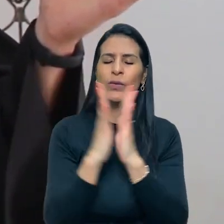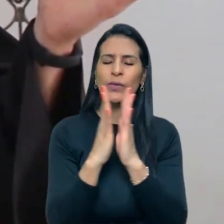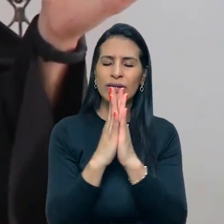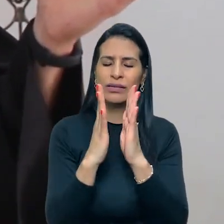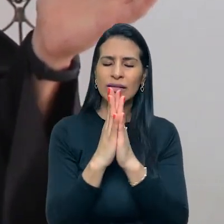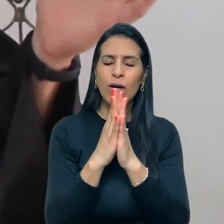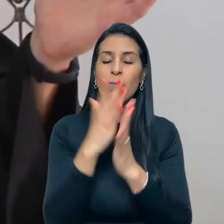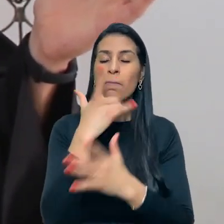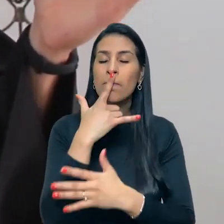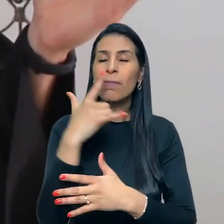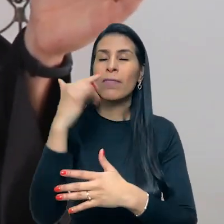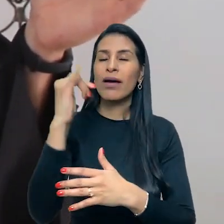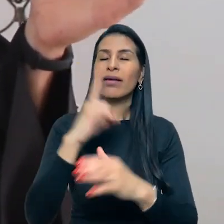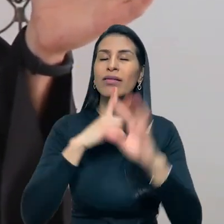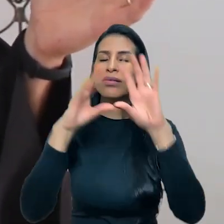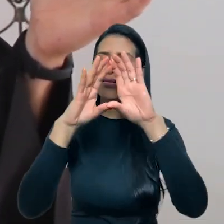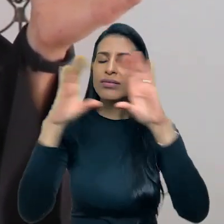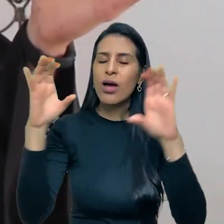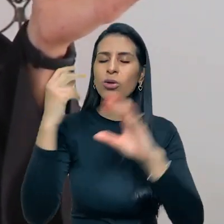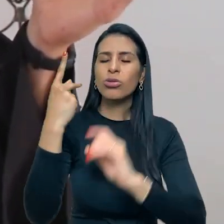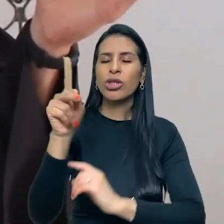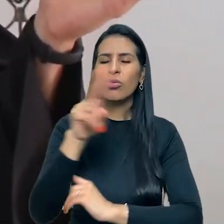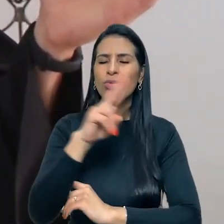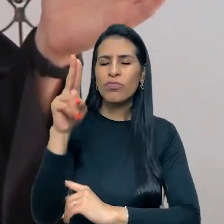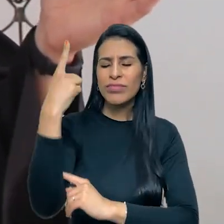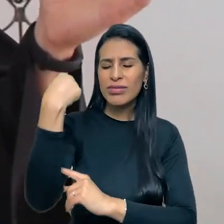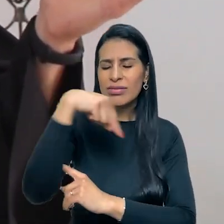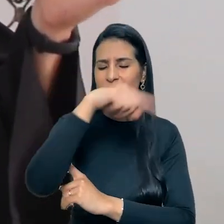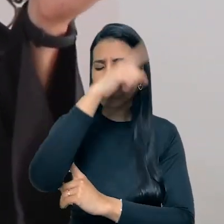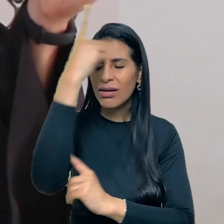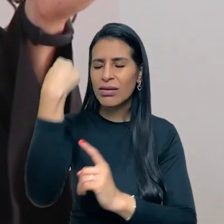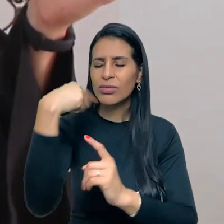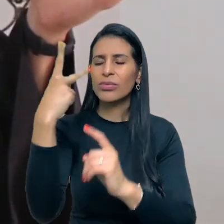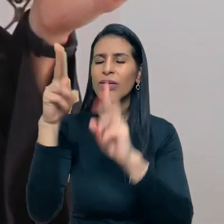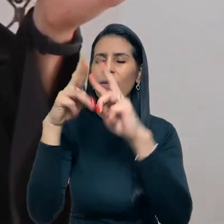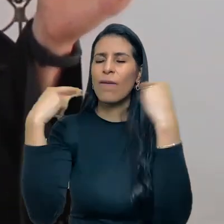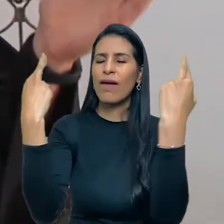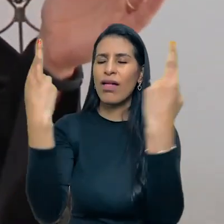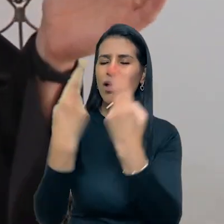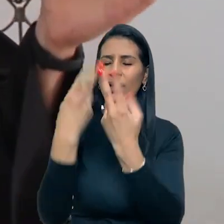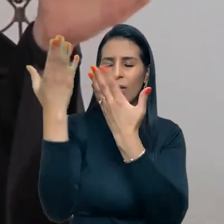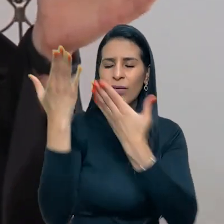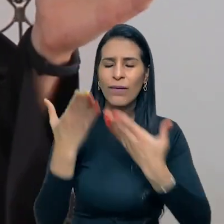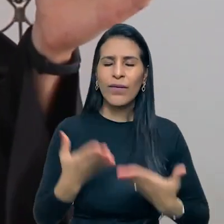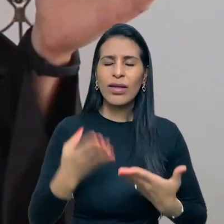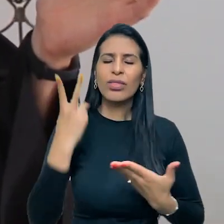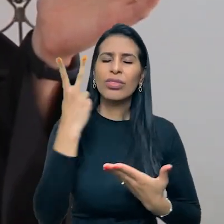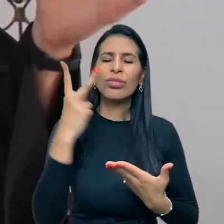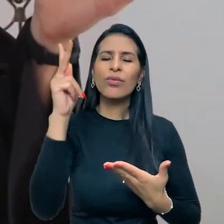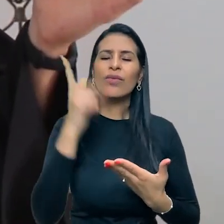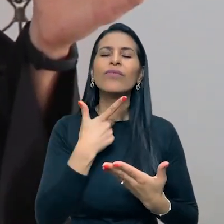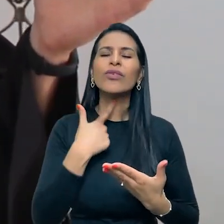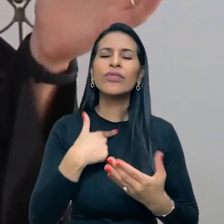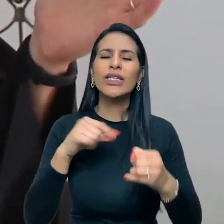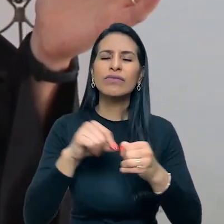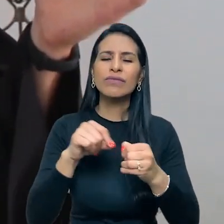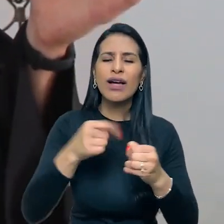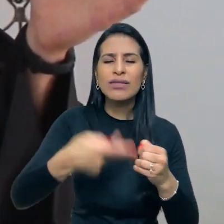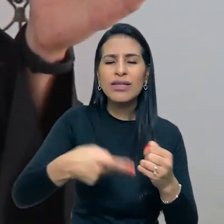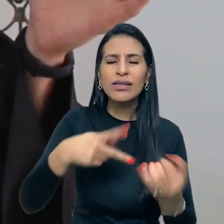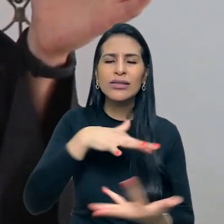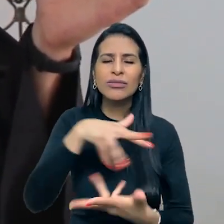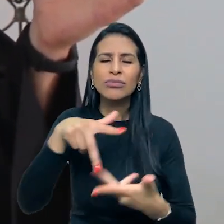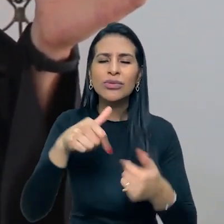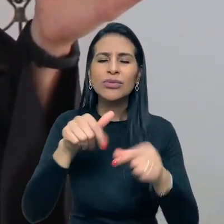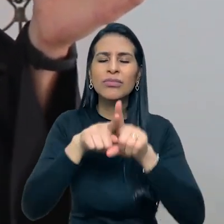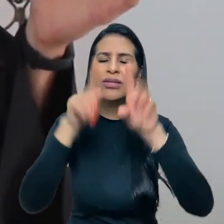céu, santificado seja o teu nome. Venha o teu reino, seja feita a tua vontade, assim na terra